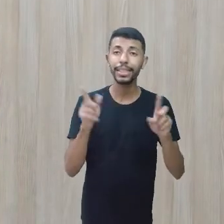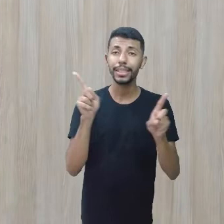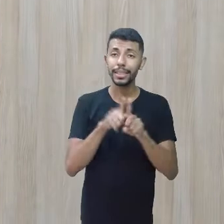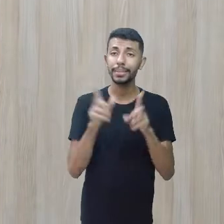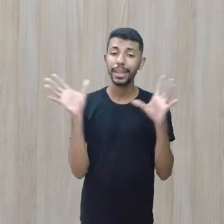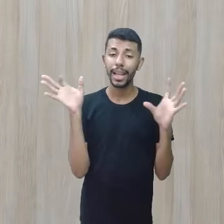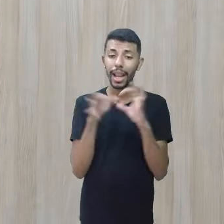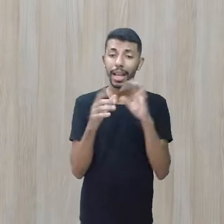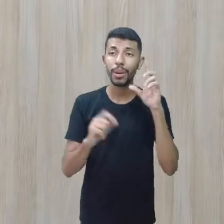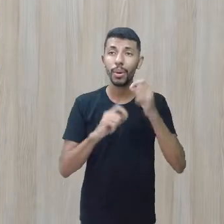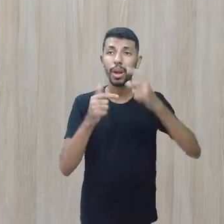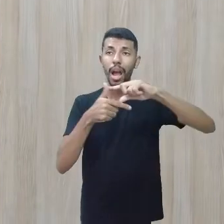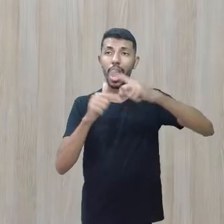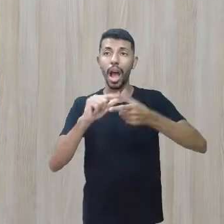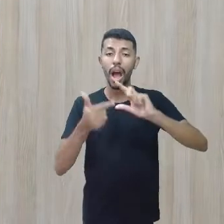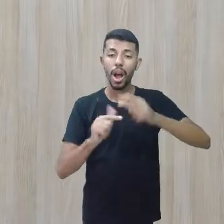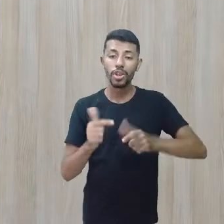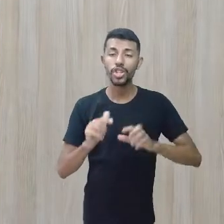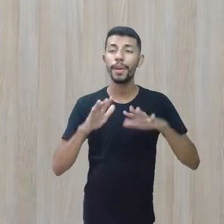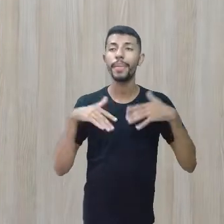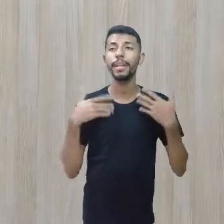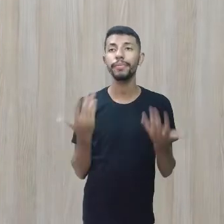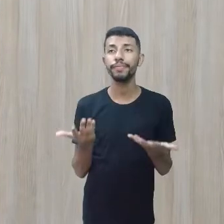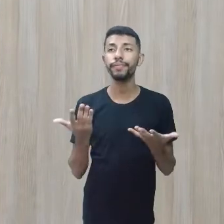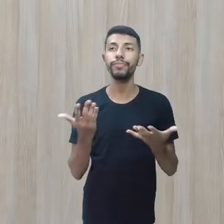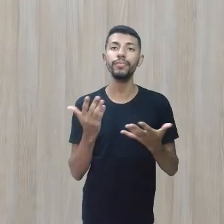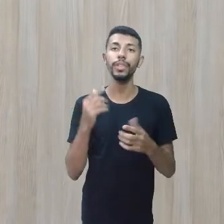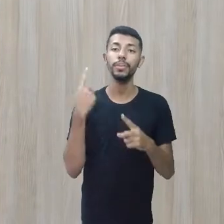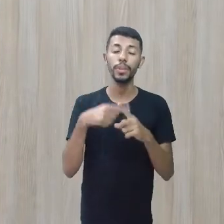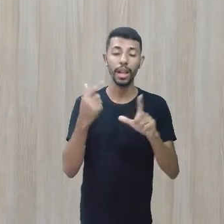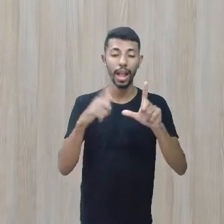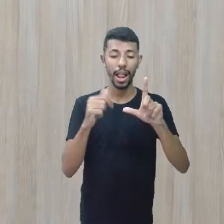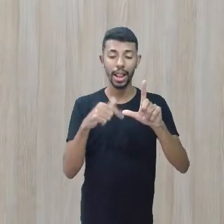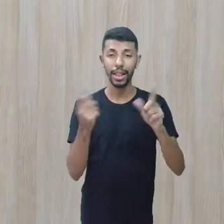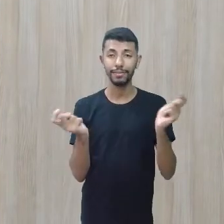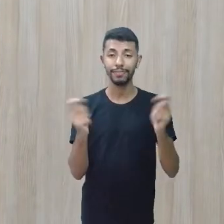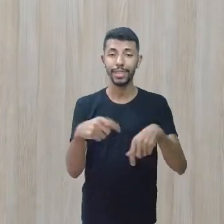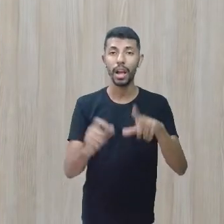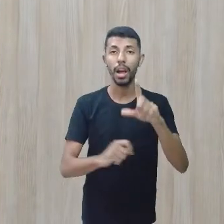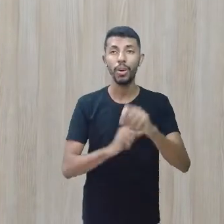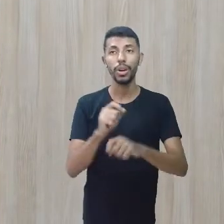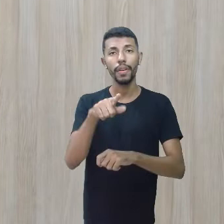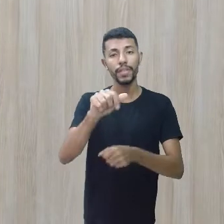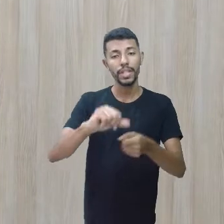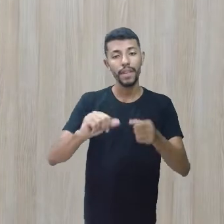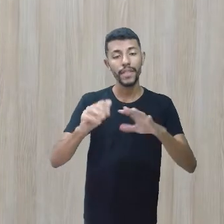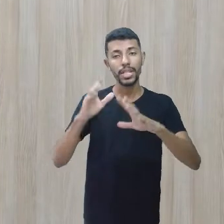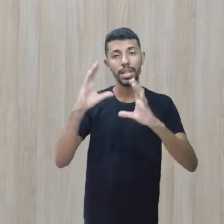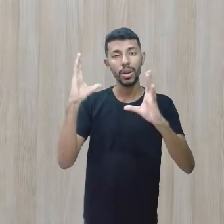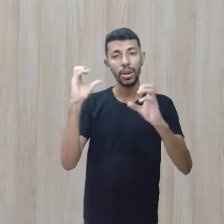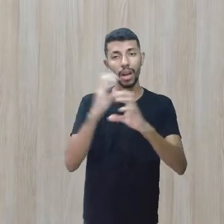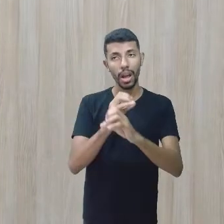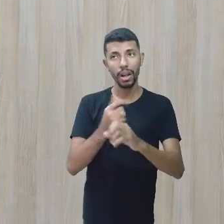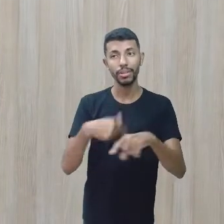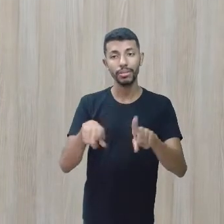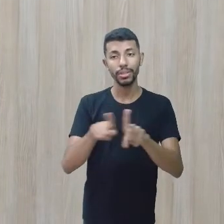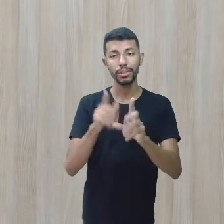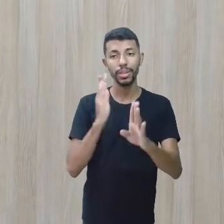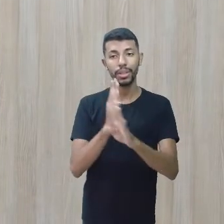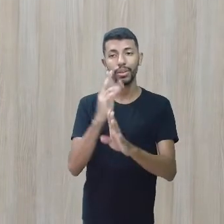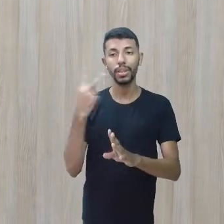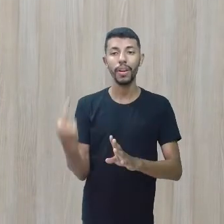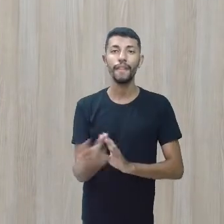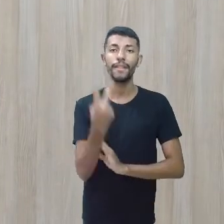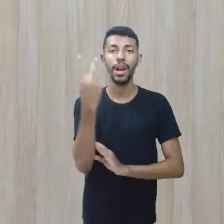linguagem algébrica, né? Onde as letras possibilitam você fazer um cálculo, realizar um cálculo e encontrar aquele